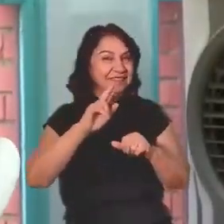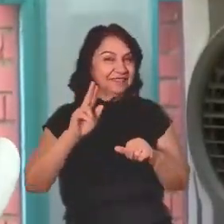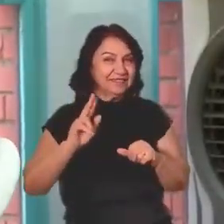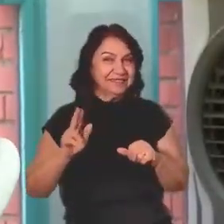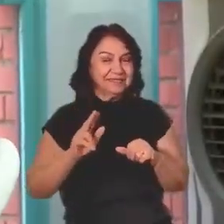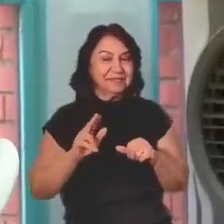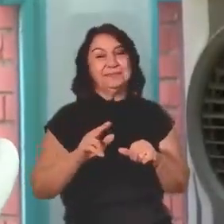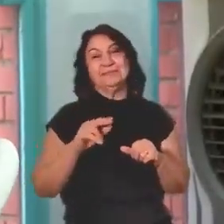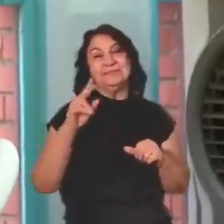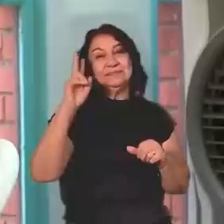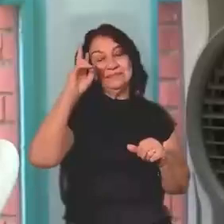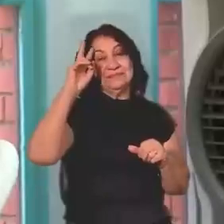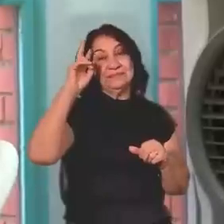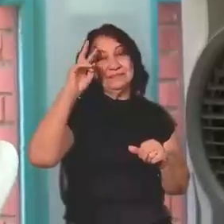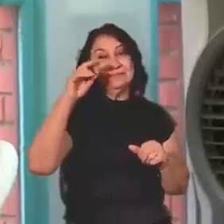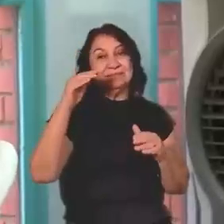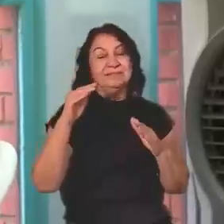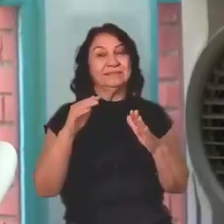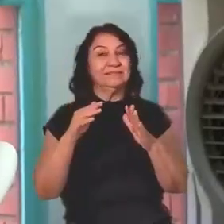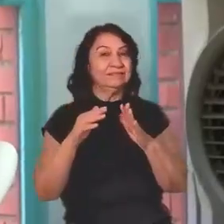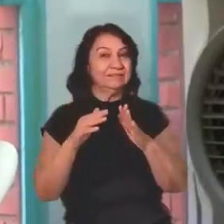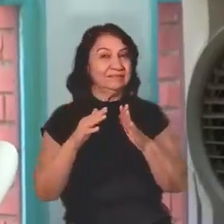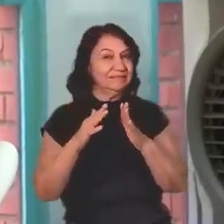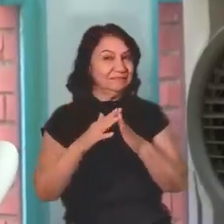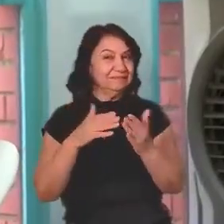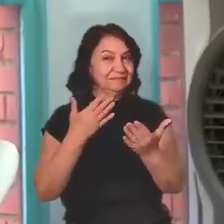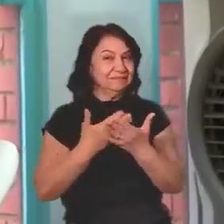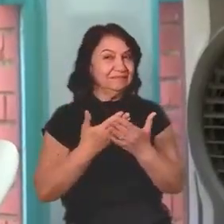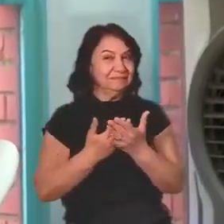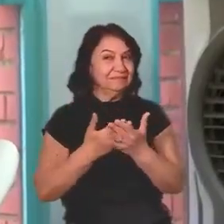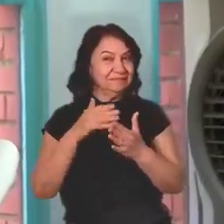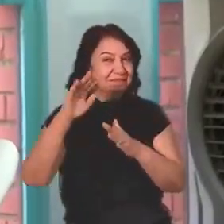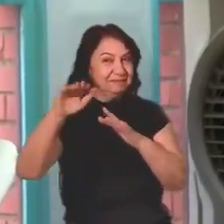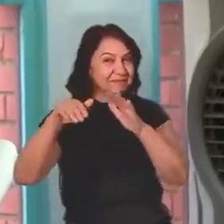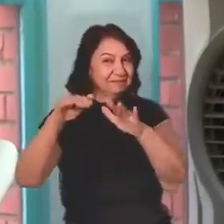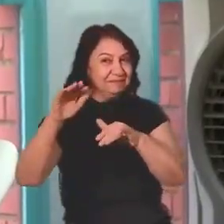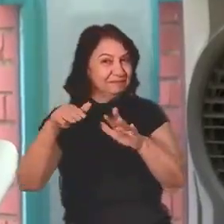lembro que a escola chamou minha mãe,